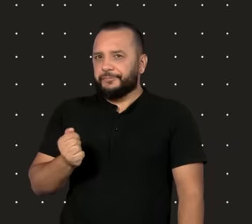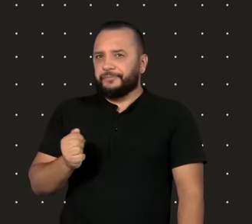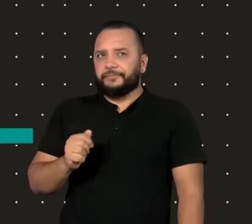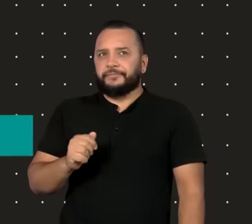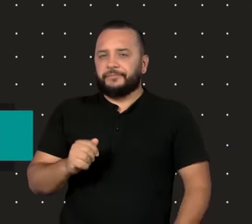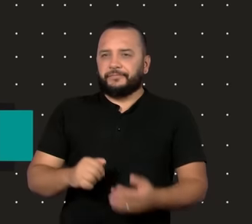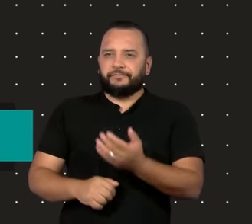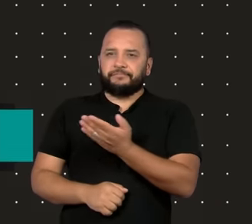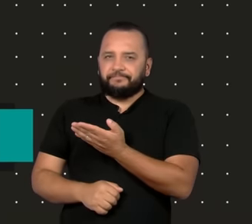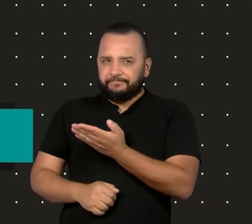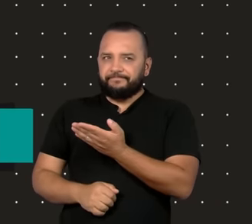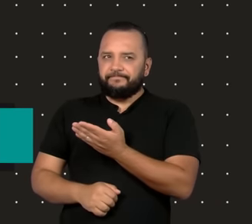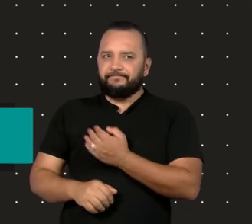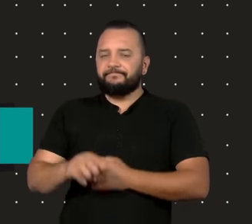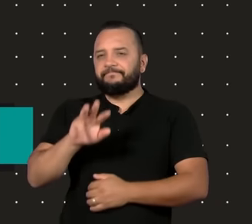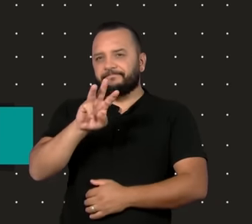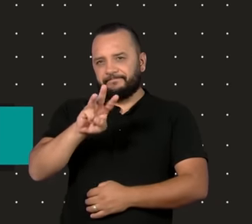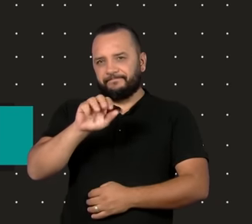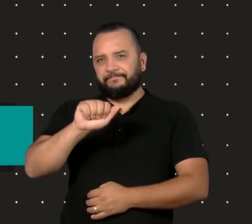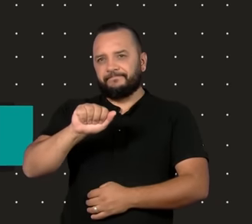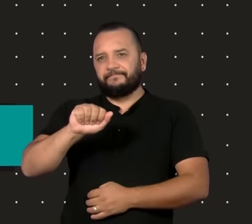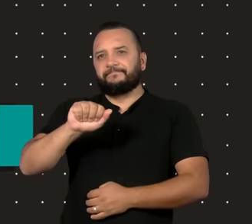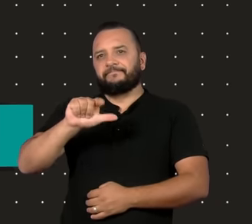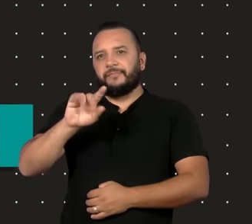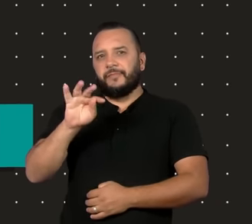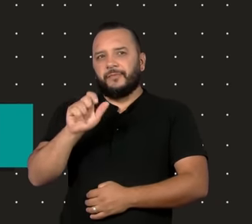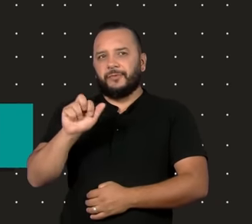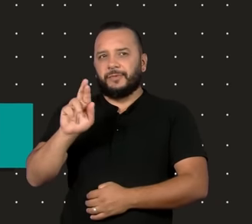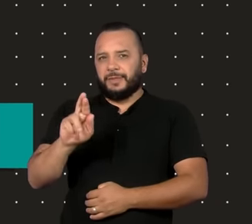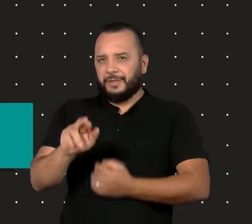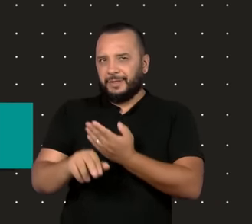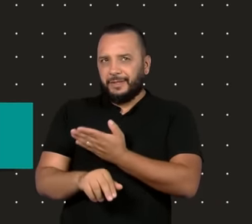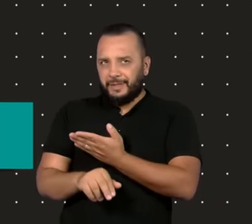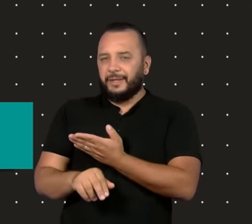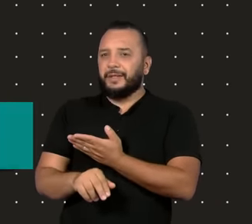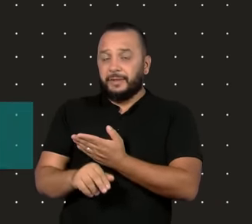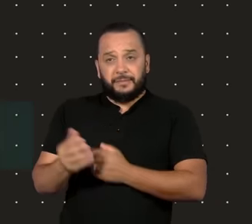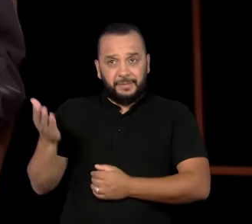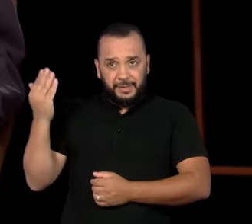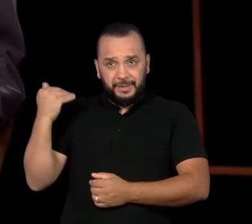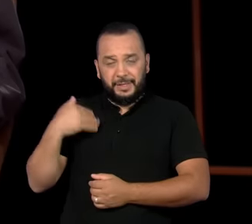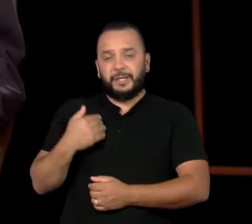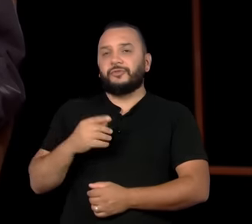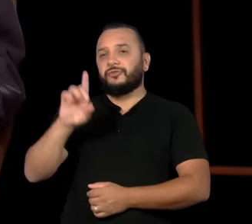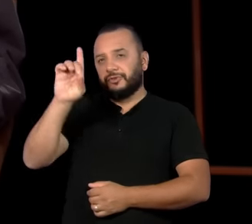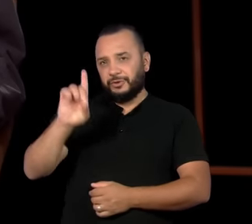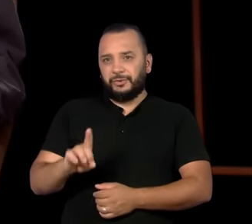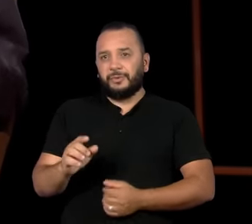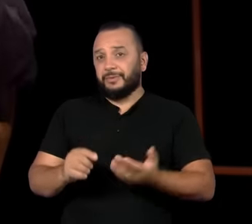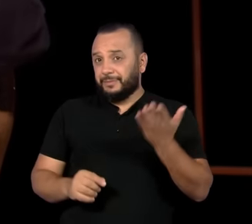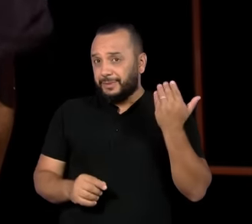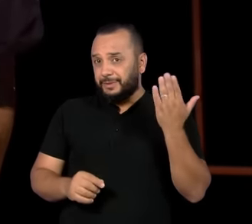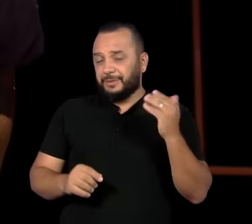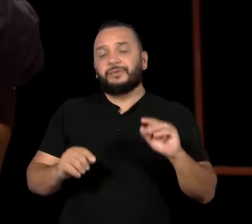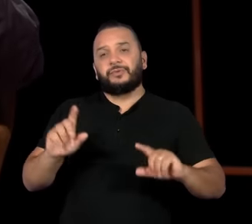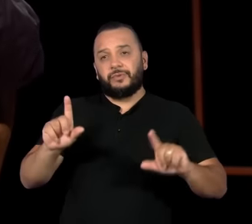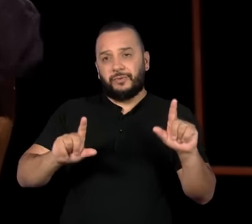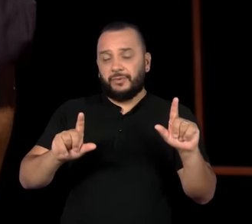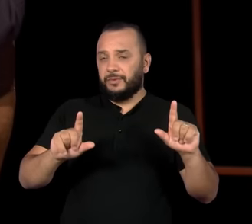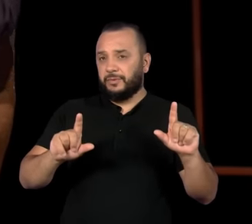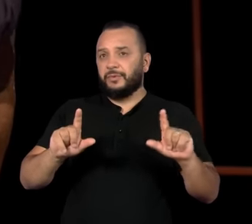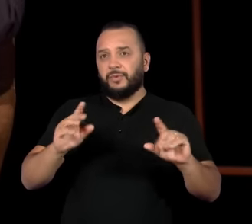Walter Avancini. Uhum. Walter Avancini dirigia, na época lá, uma novela, ia começar uma